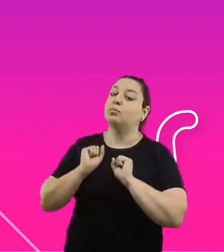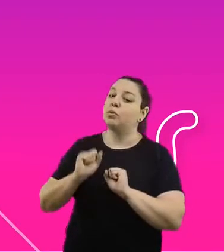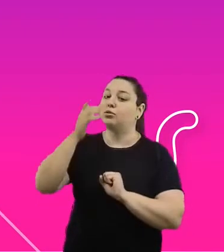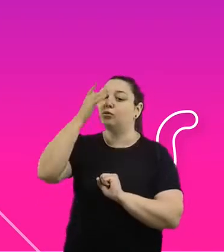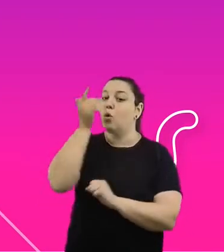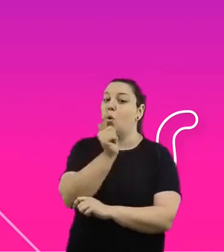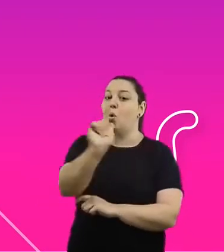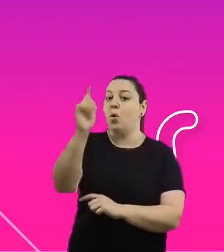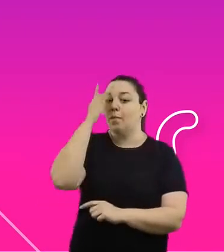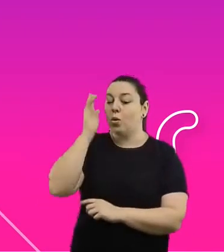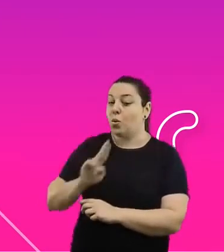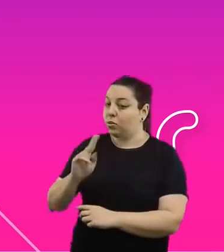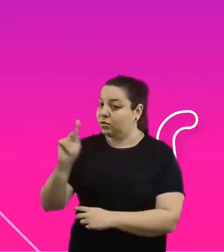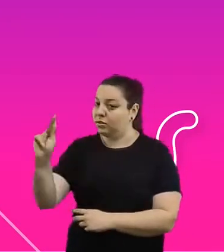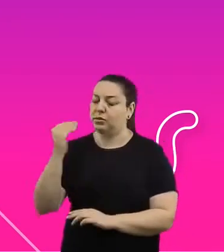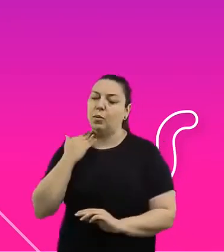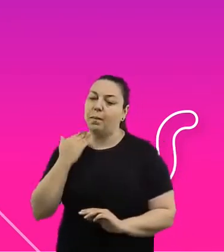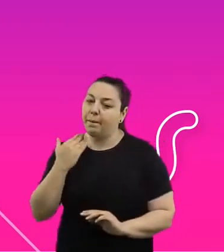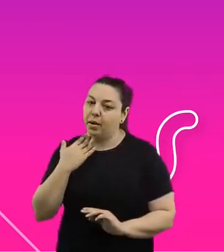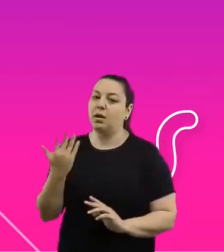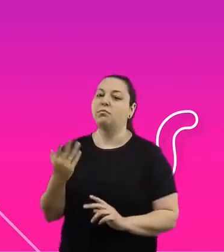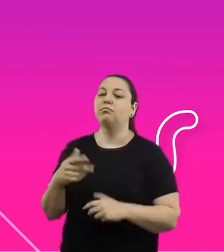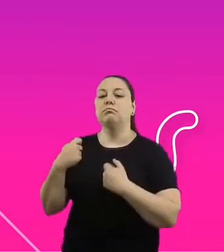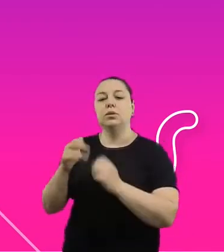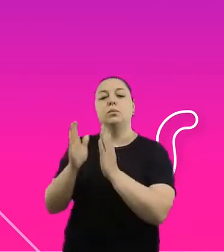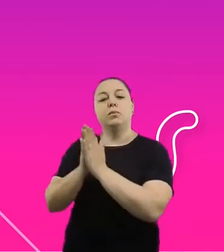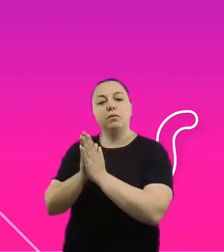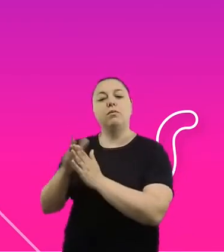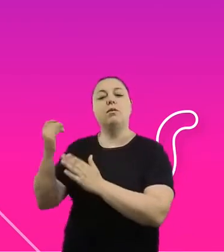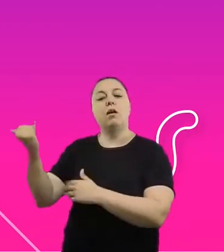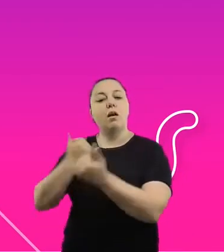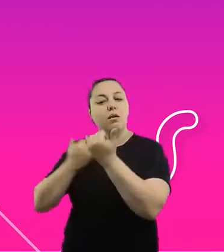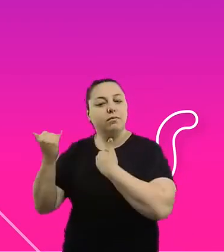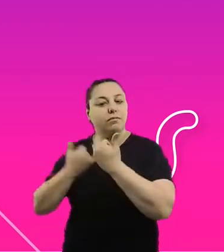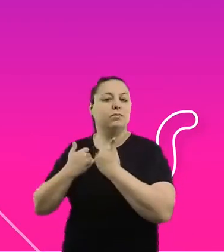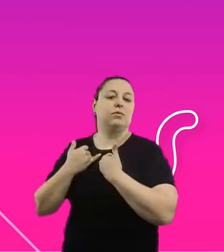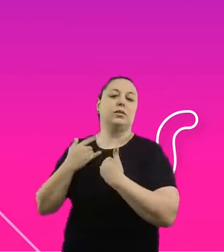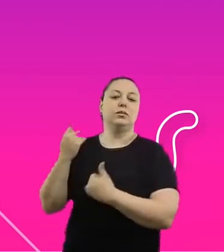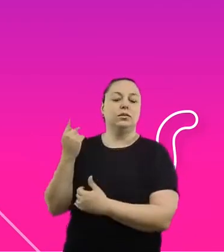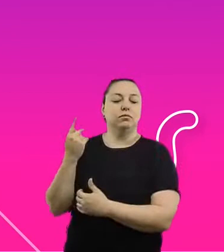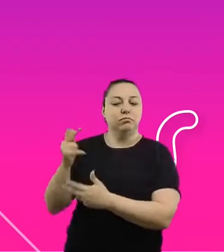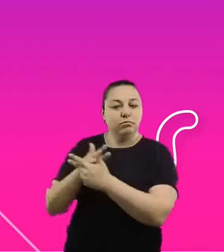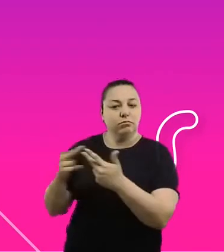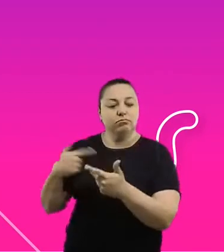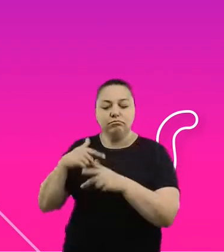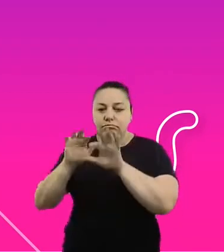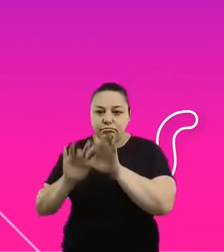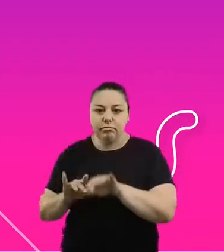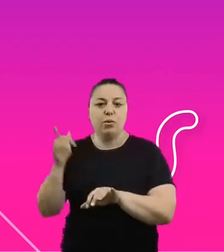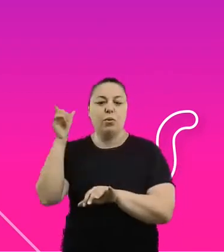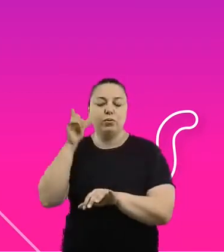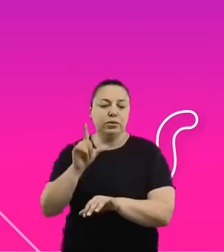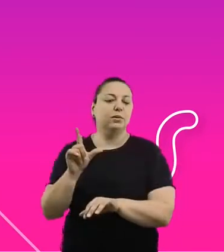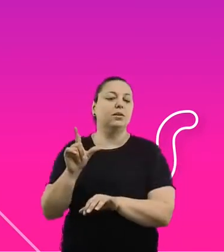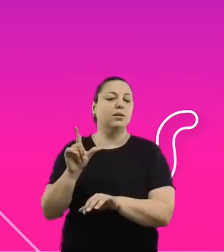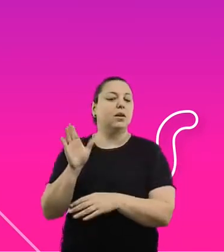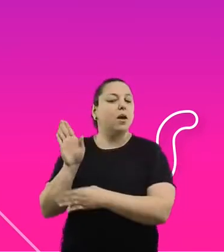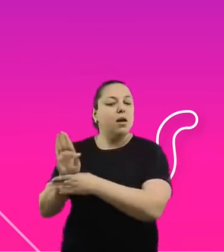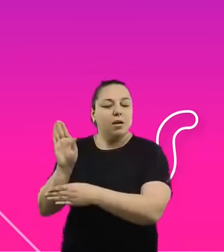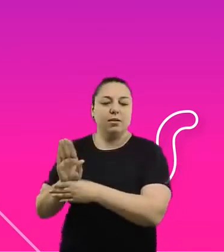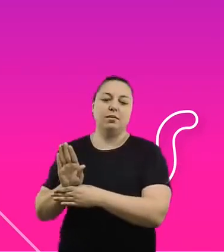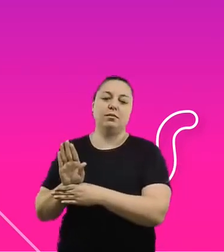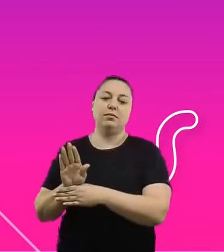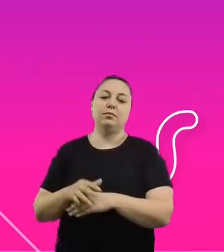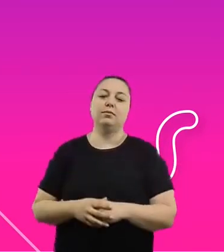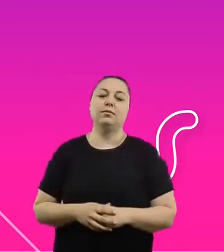estar sofrendo um ataque, eu preciso que você passe algumas informações a mais aqui para eu conseguir ajudar você, né?